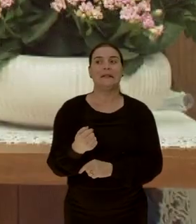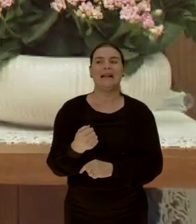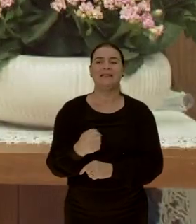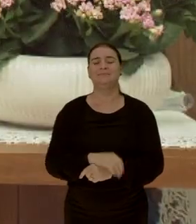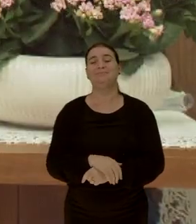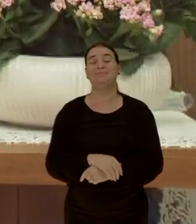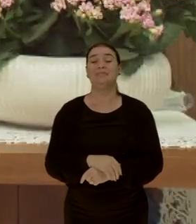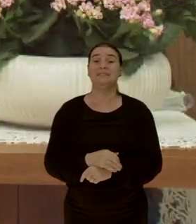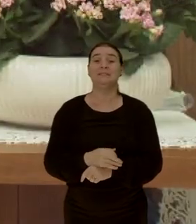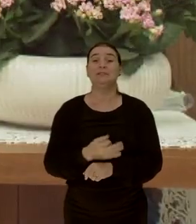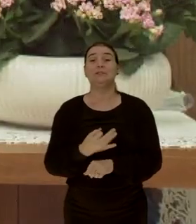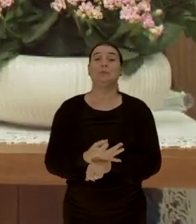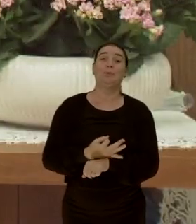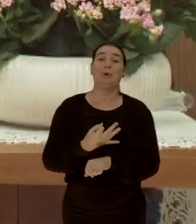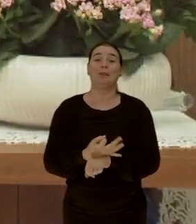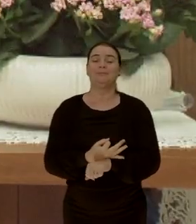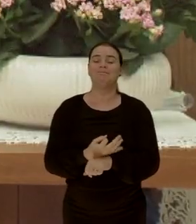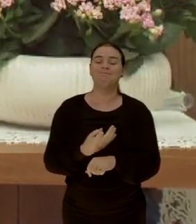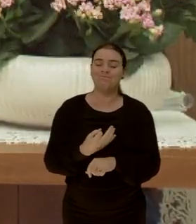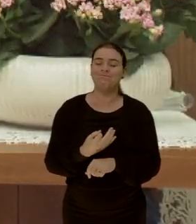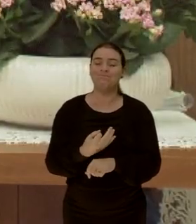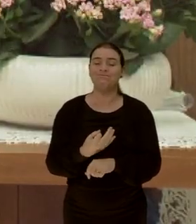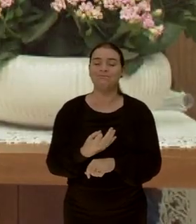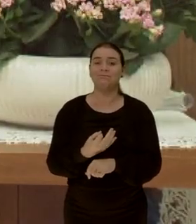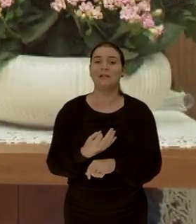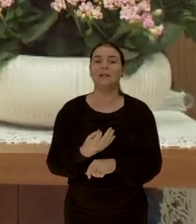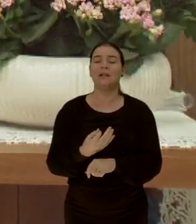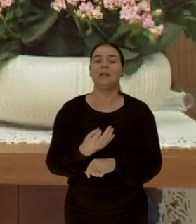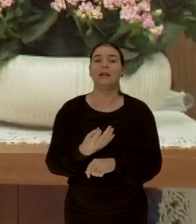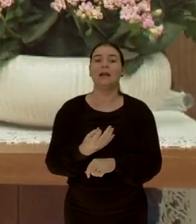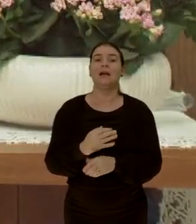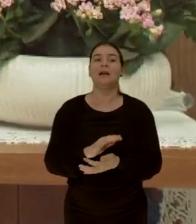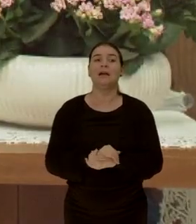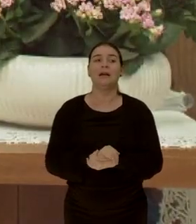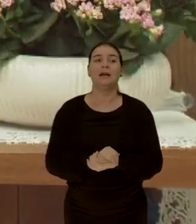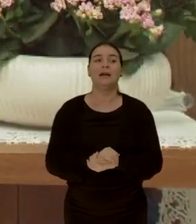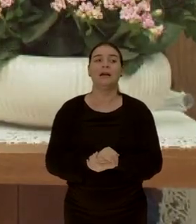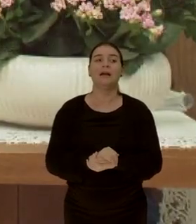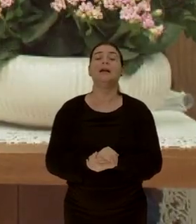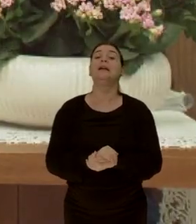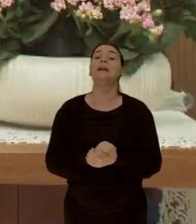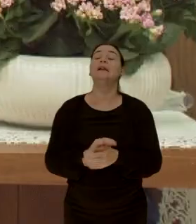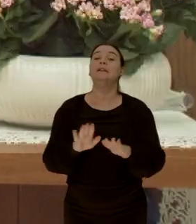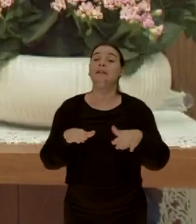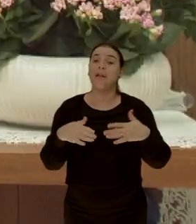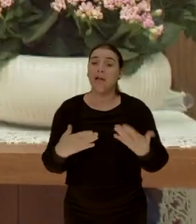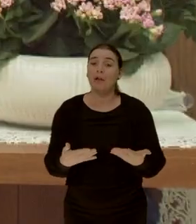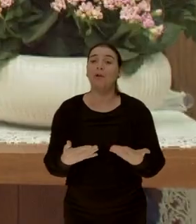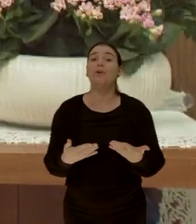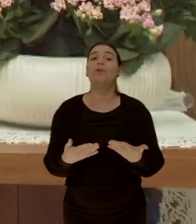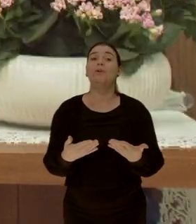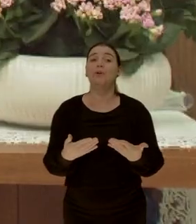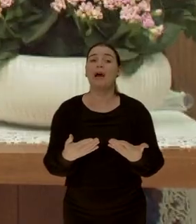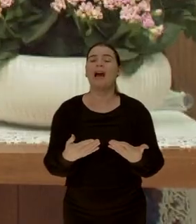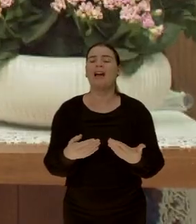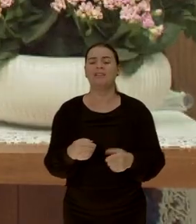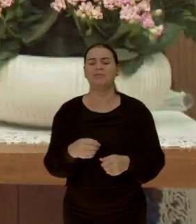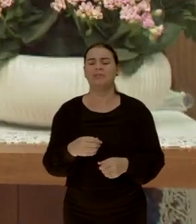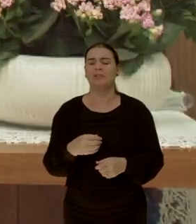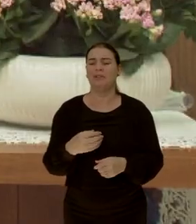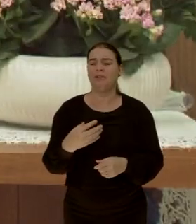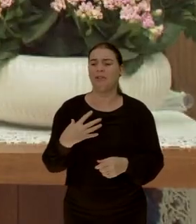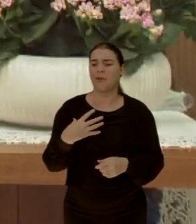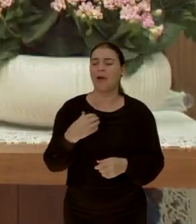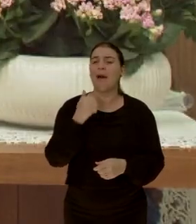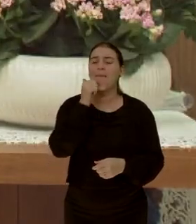Aquilo que é normal de gente. Não é? O boi, a vaca faz a mesma coisa. Não é dela, ela chuta, vai para lá.